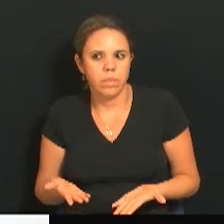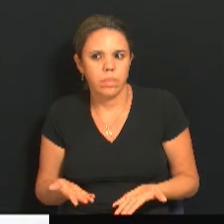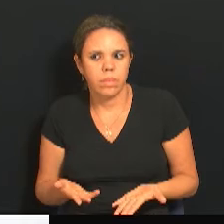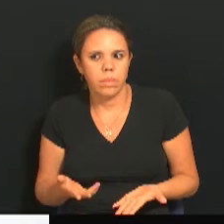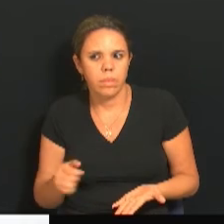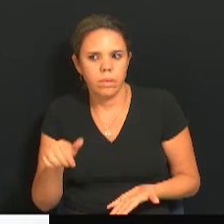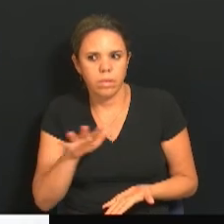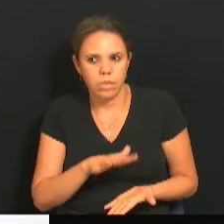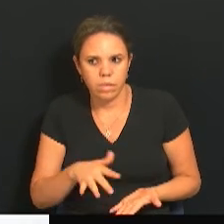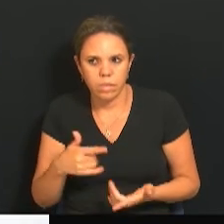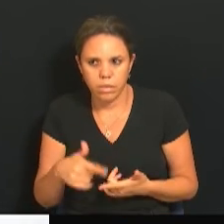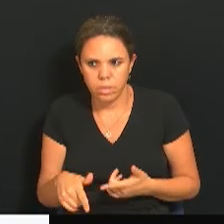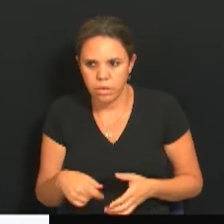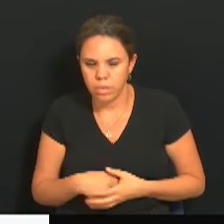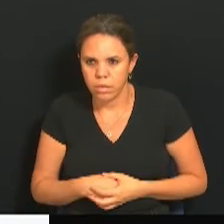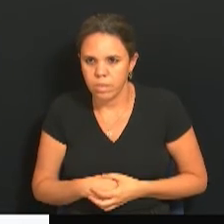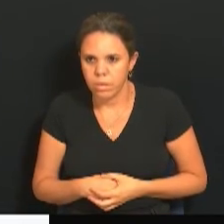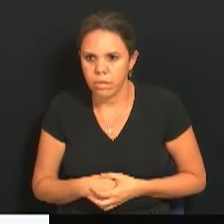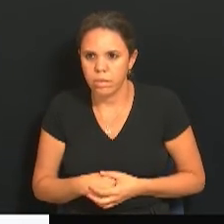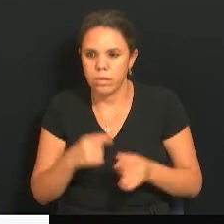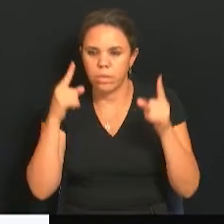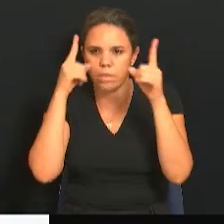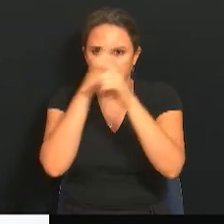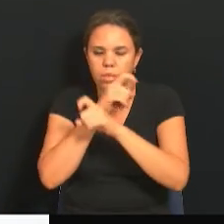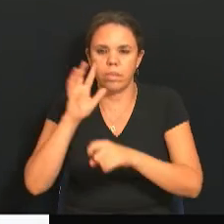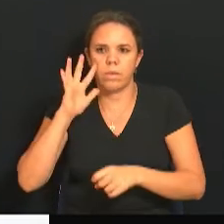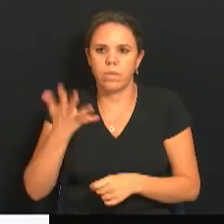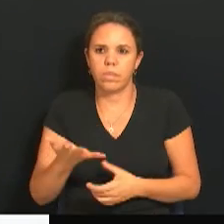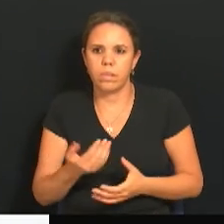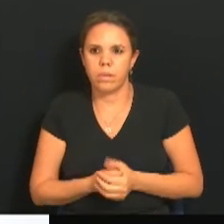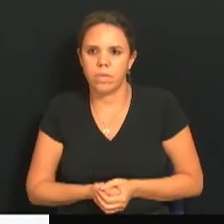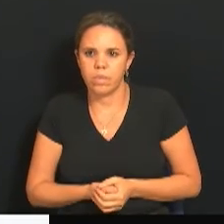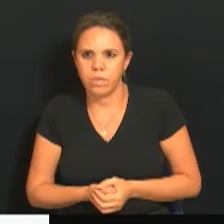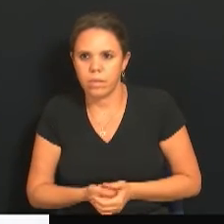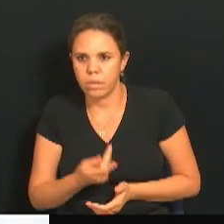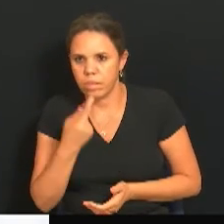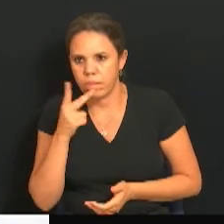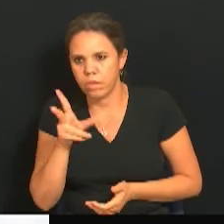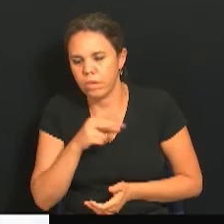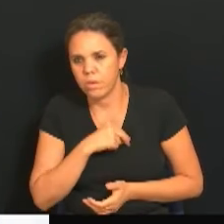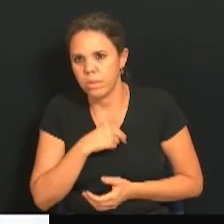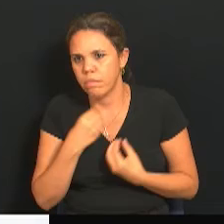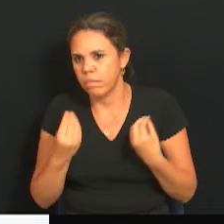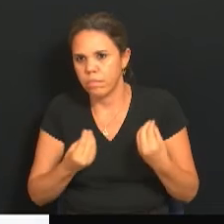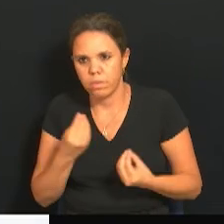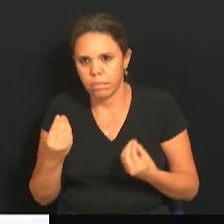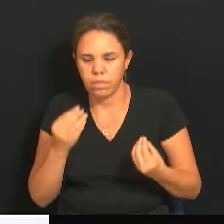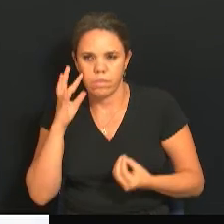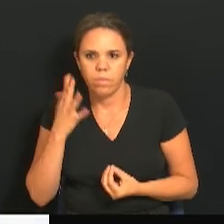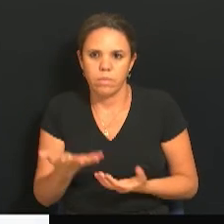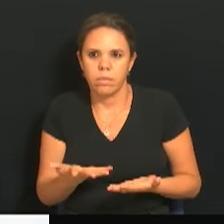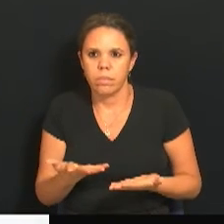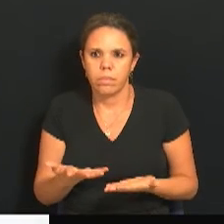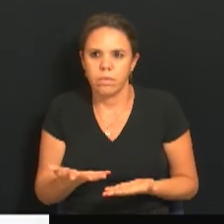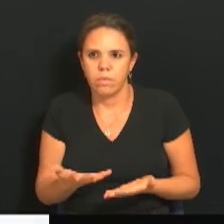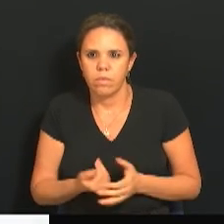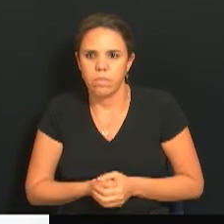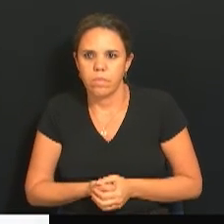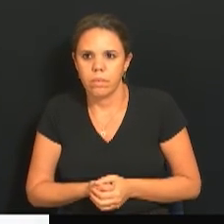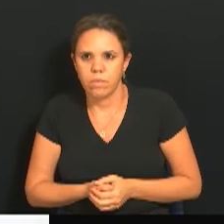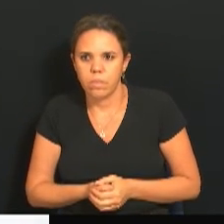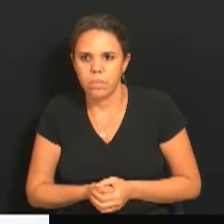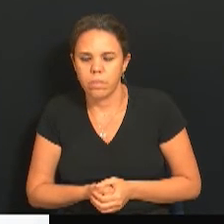essa situação, daí a dificuldade de resolver. A gente fala, nossa, mas como que resolve isso, como que resolve? É